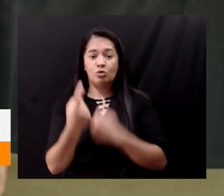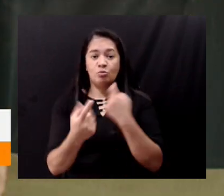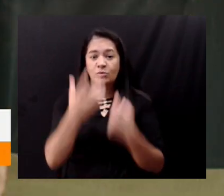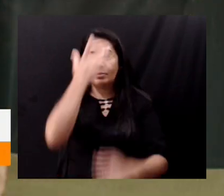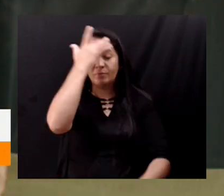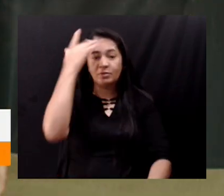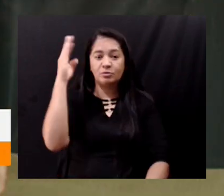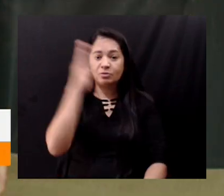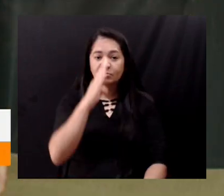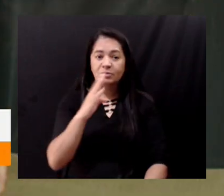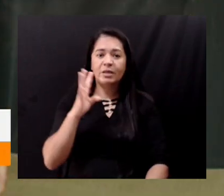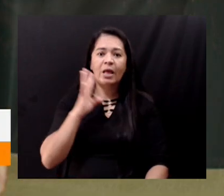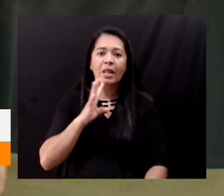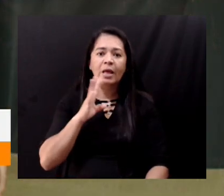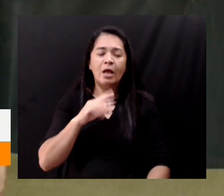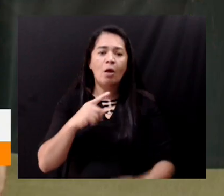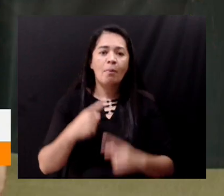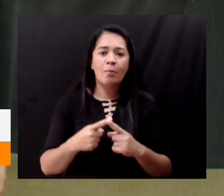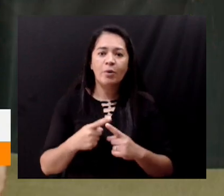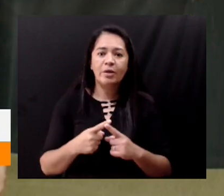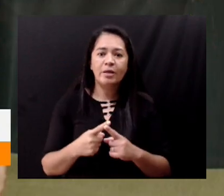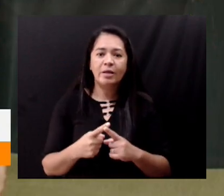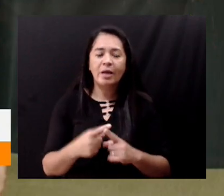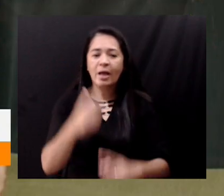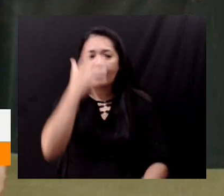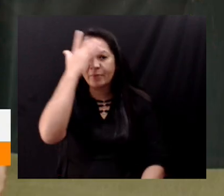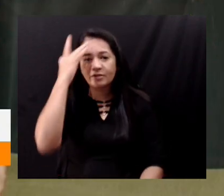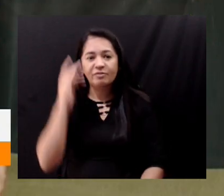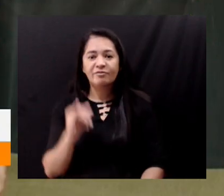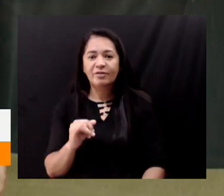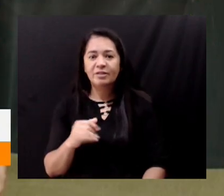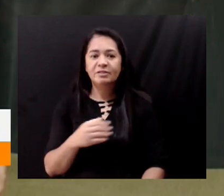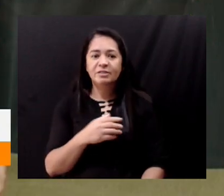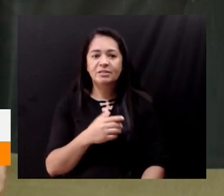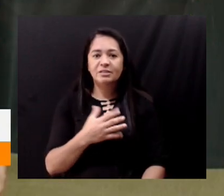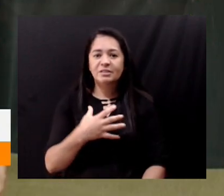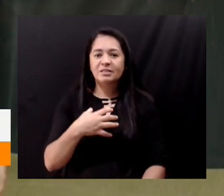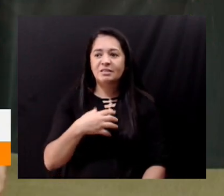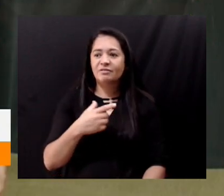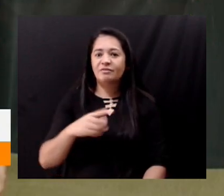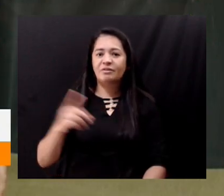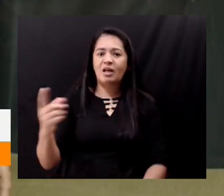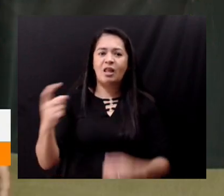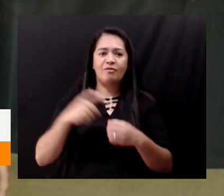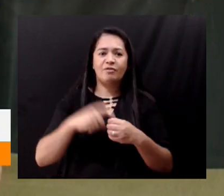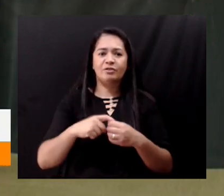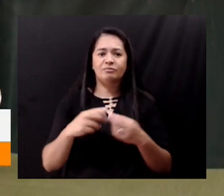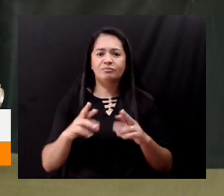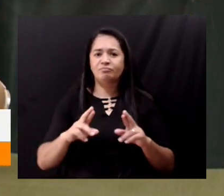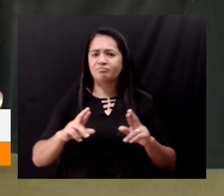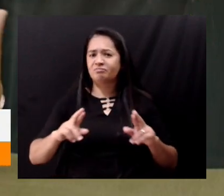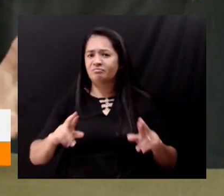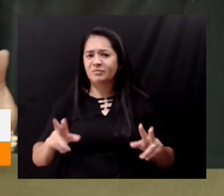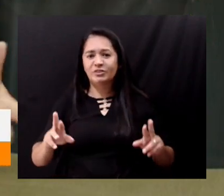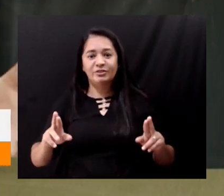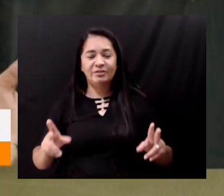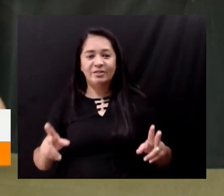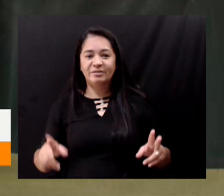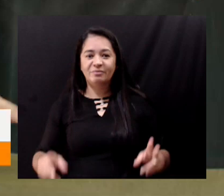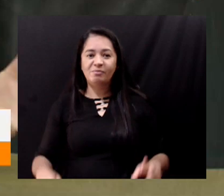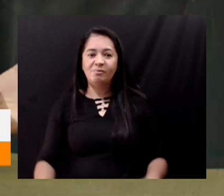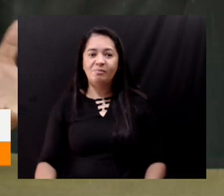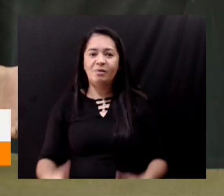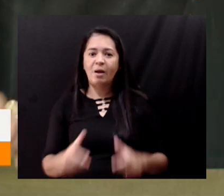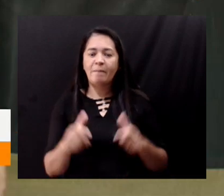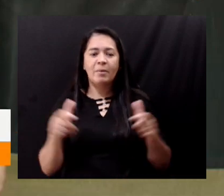o quê? A pessoa vai, faz o intercâmbio, ela sai daqui de um jeito, quando ela volta totalmente diferente. A maioria das pessoas que eu